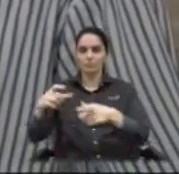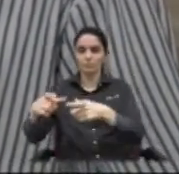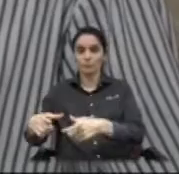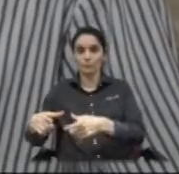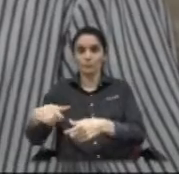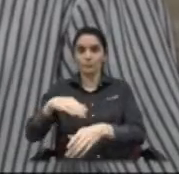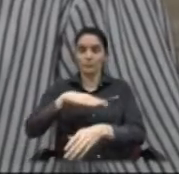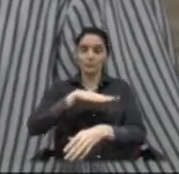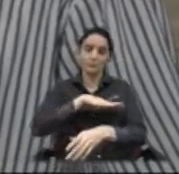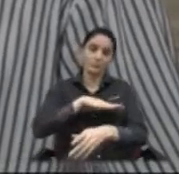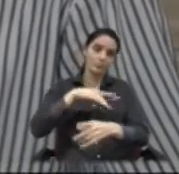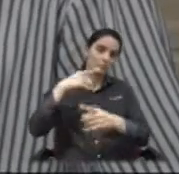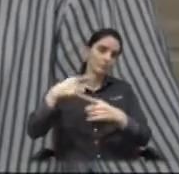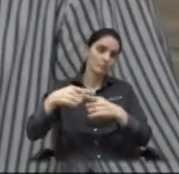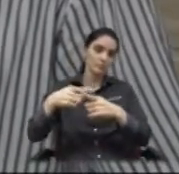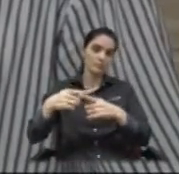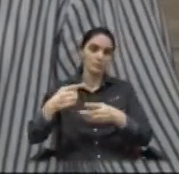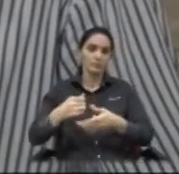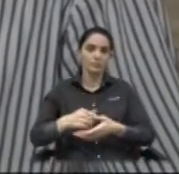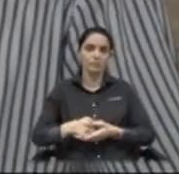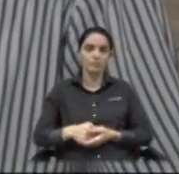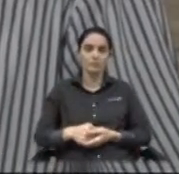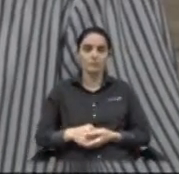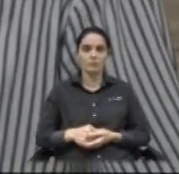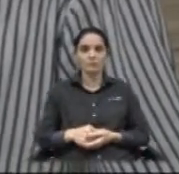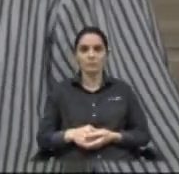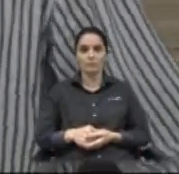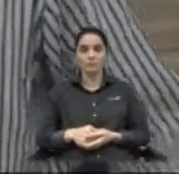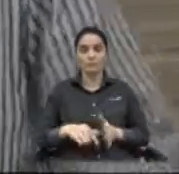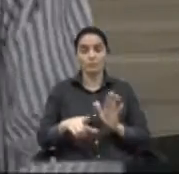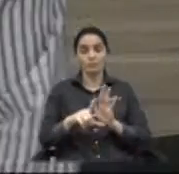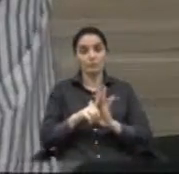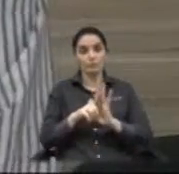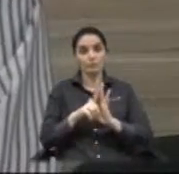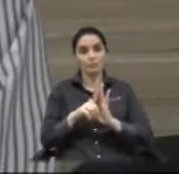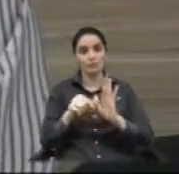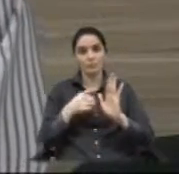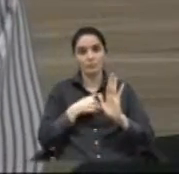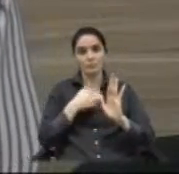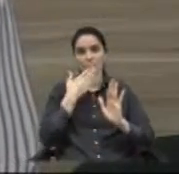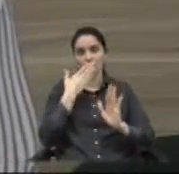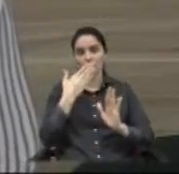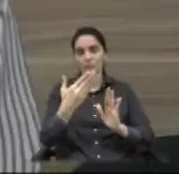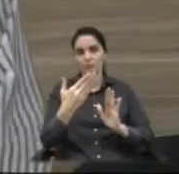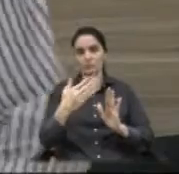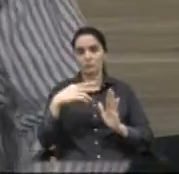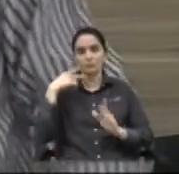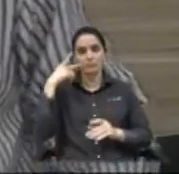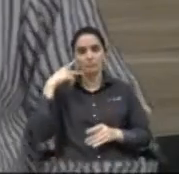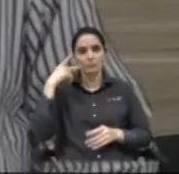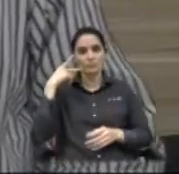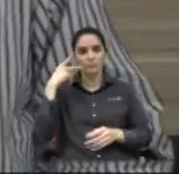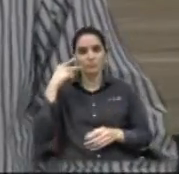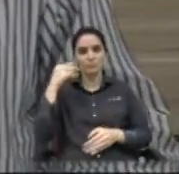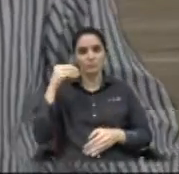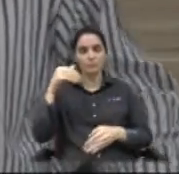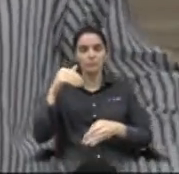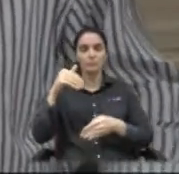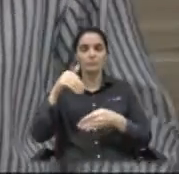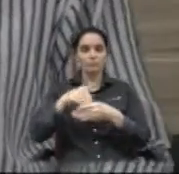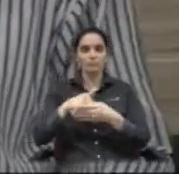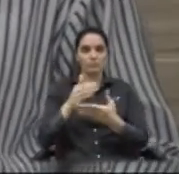o porquê, essa, na verdade, é a função da lei. Então, eu peço aos nobres vereadores que aprovem o